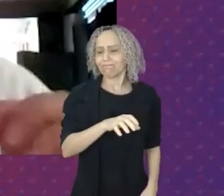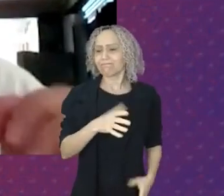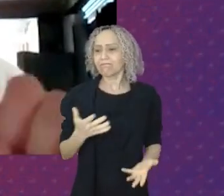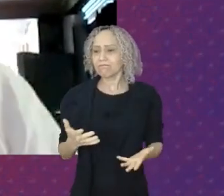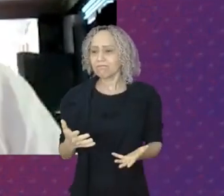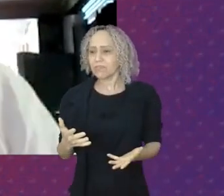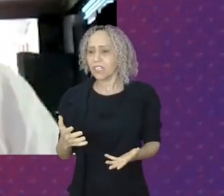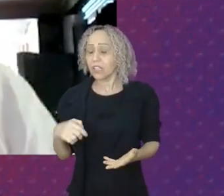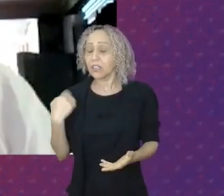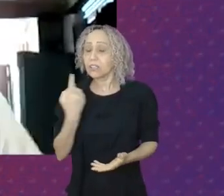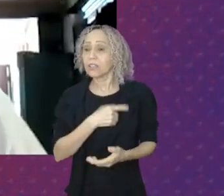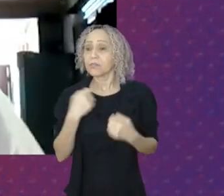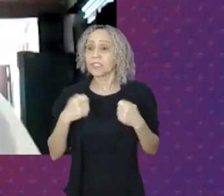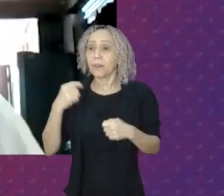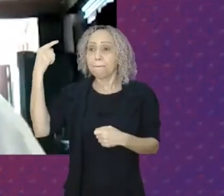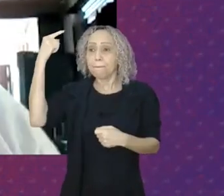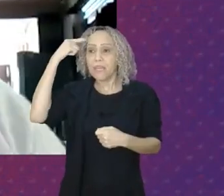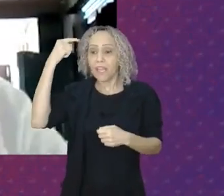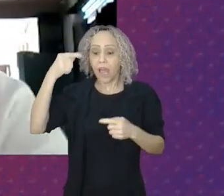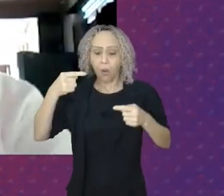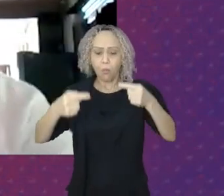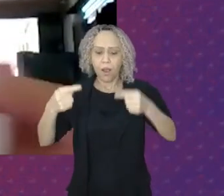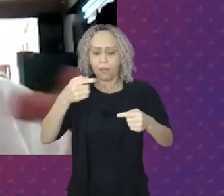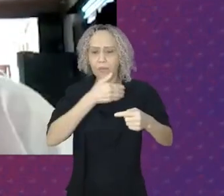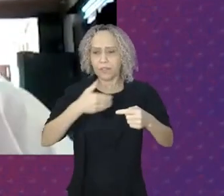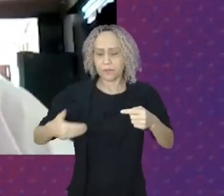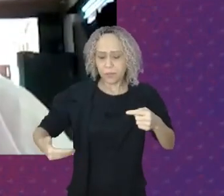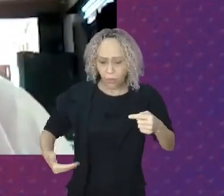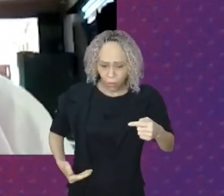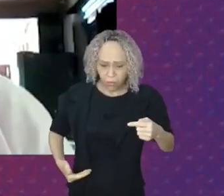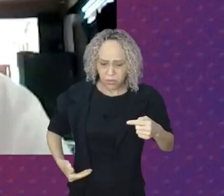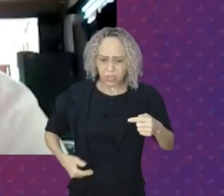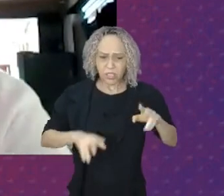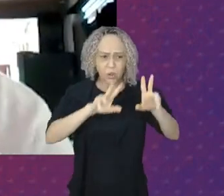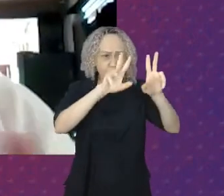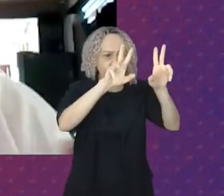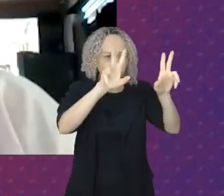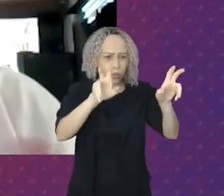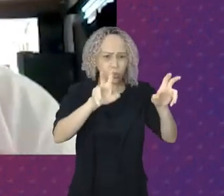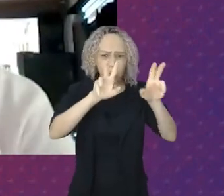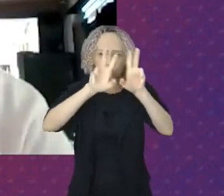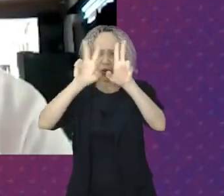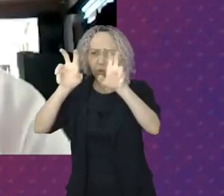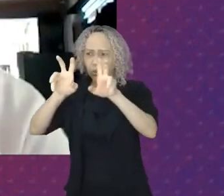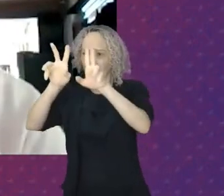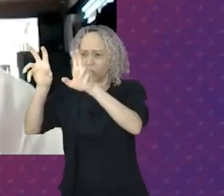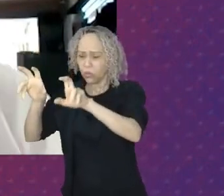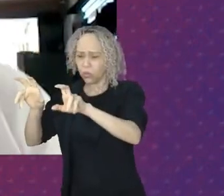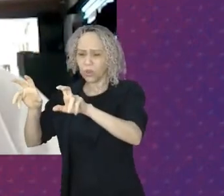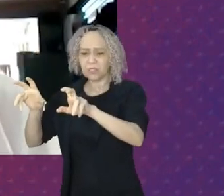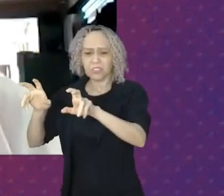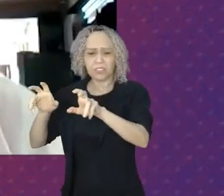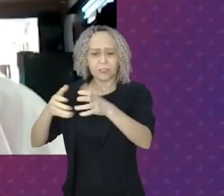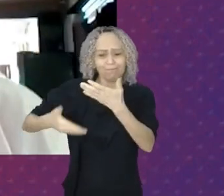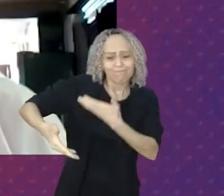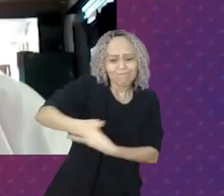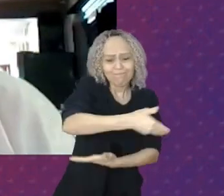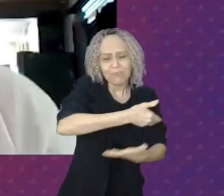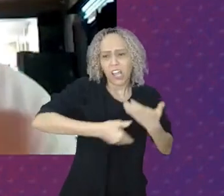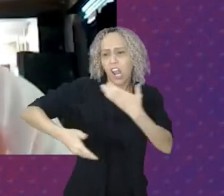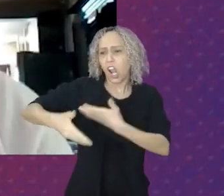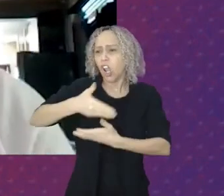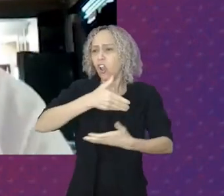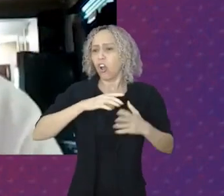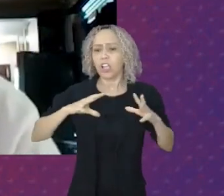Então, nós temos que pensar uma política pública interseccional, que dialogue com todas as camadas da sociedade.